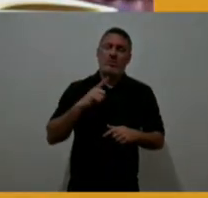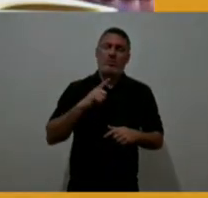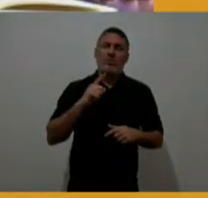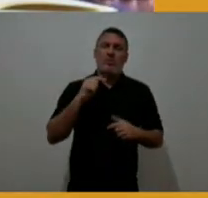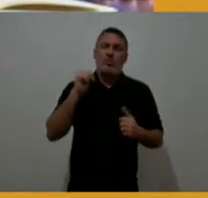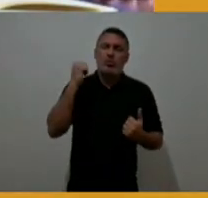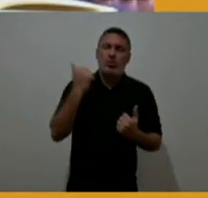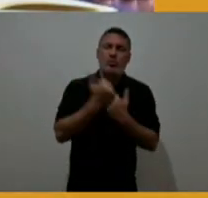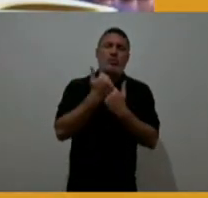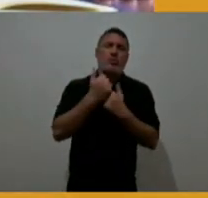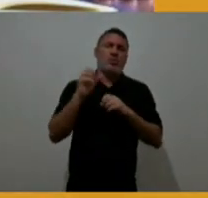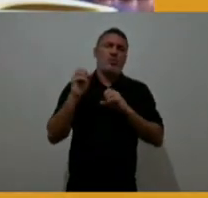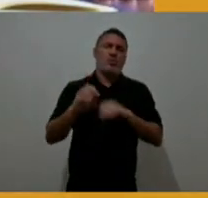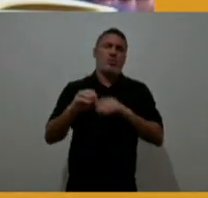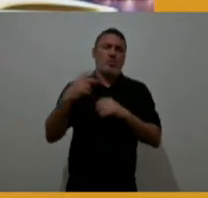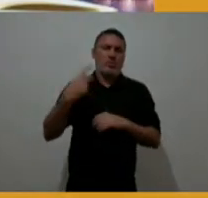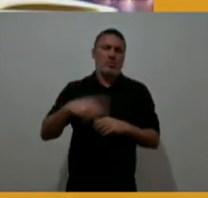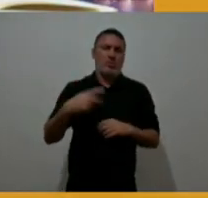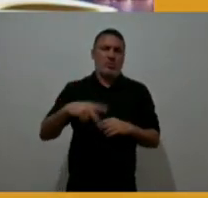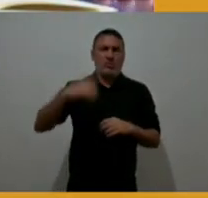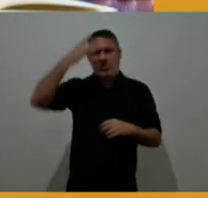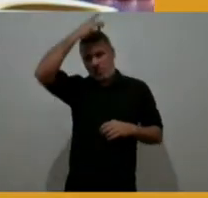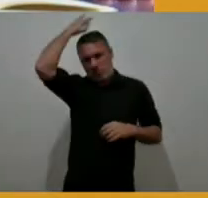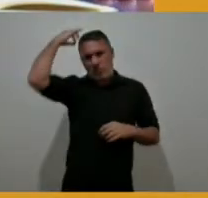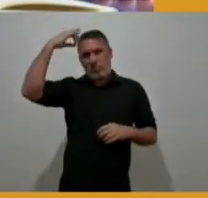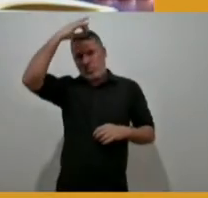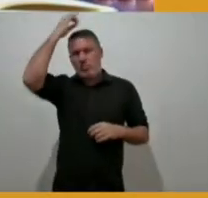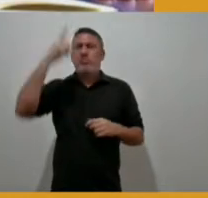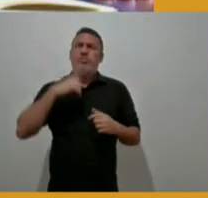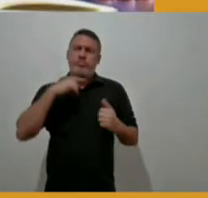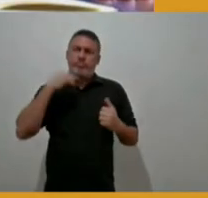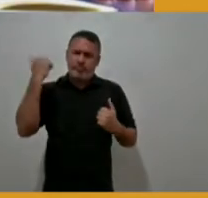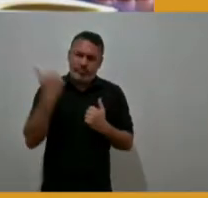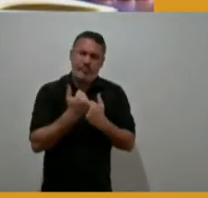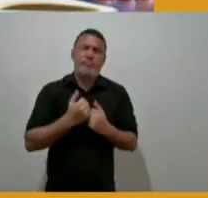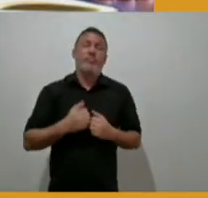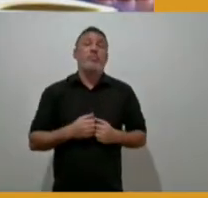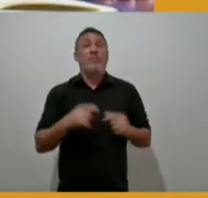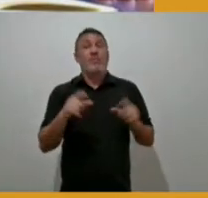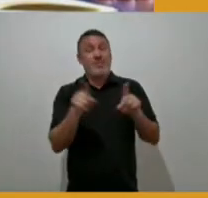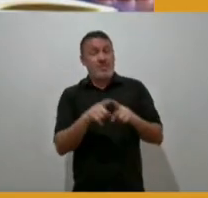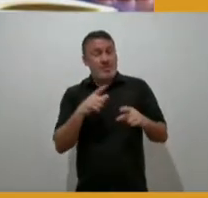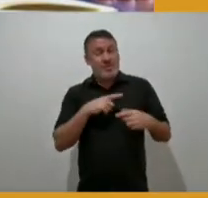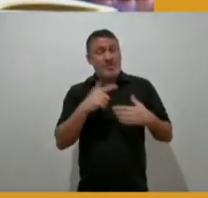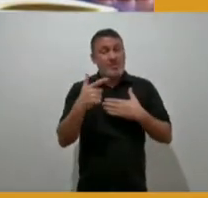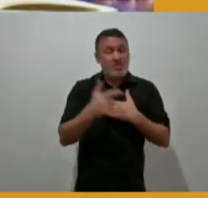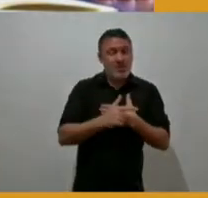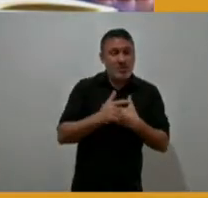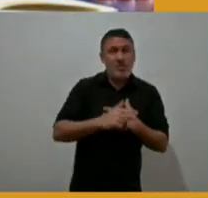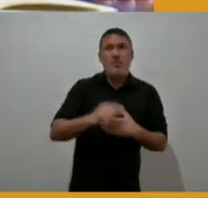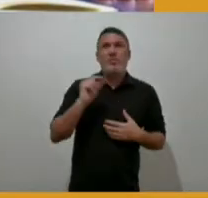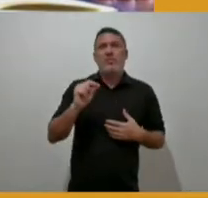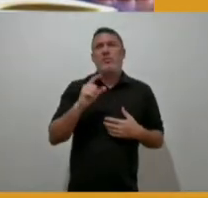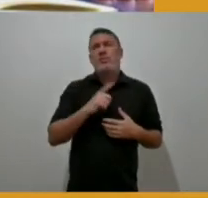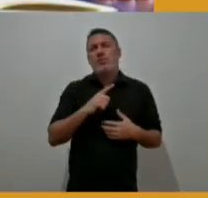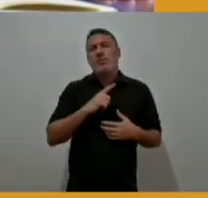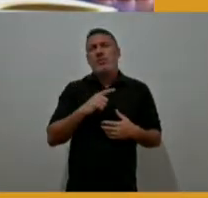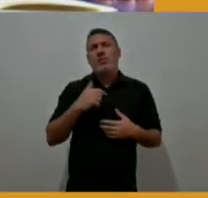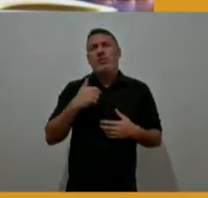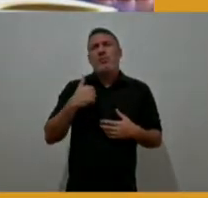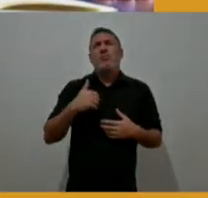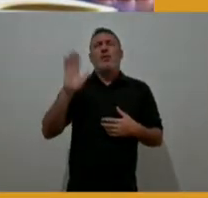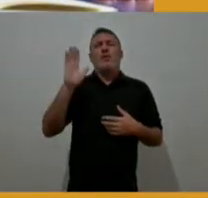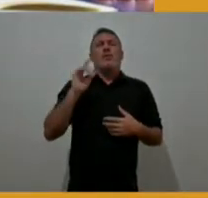no nosso estado. E sem falar no papel de grande apoio hoje a